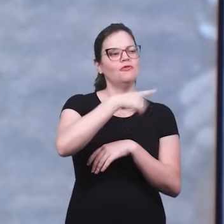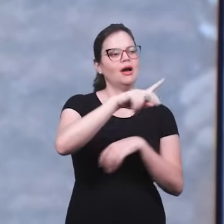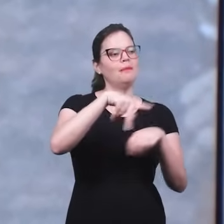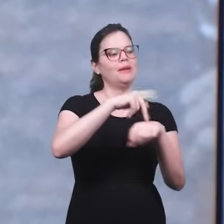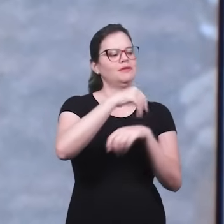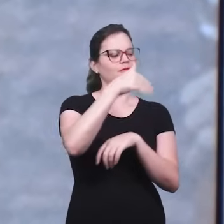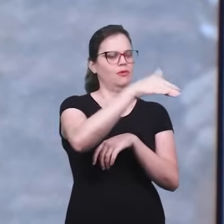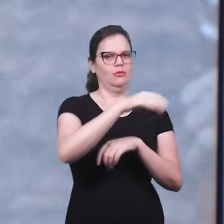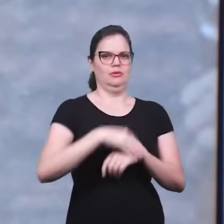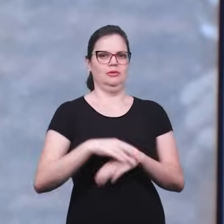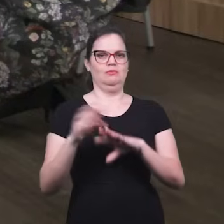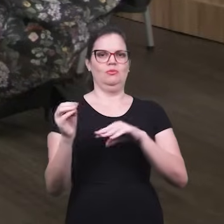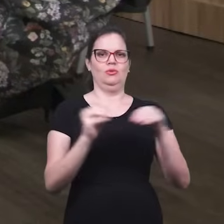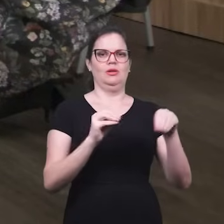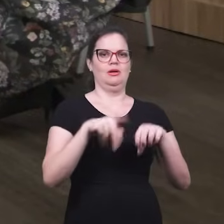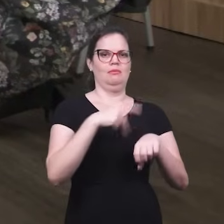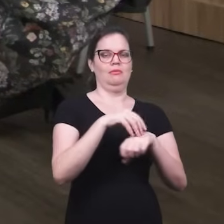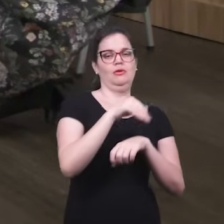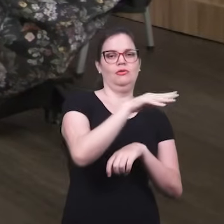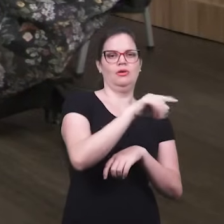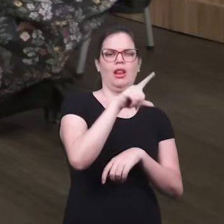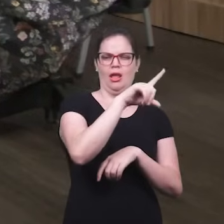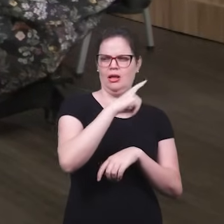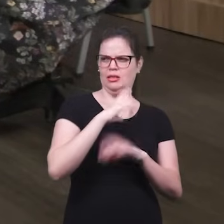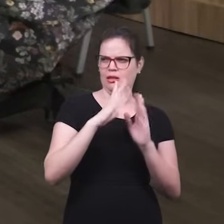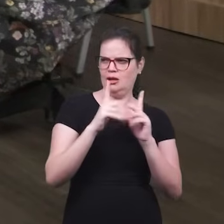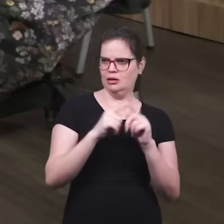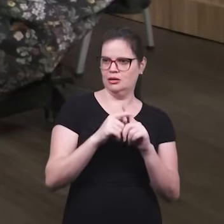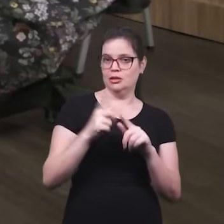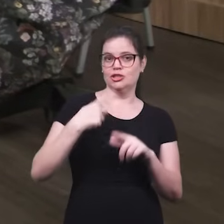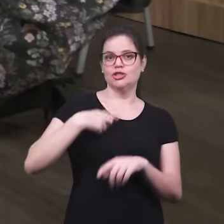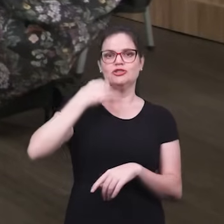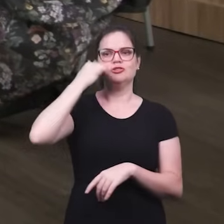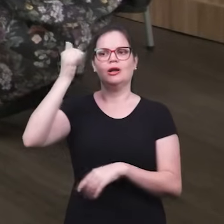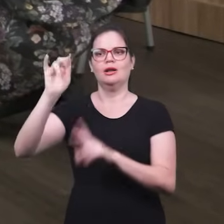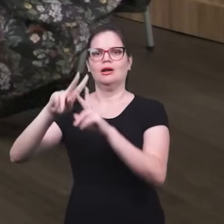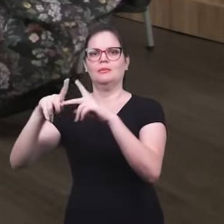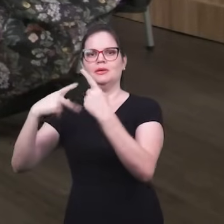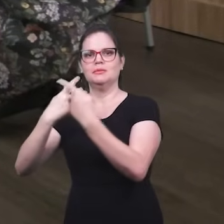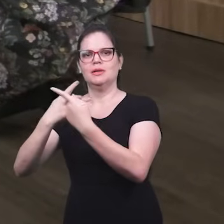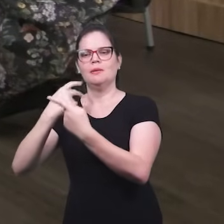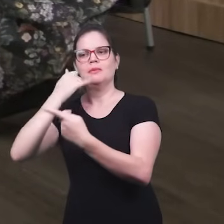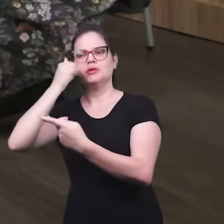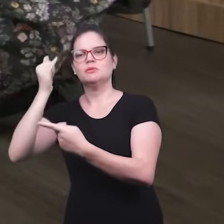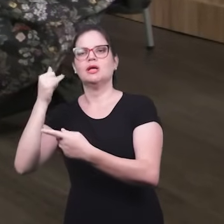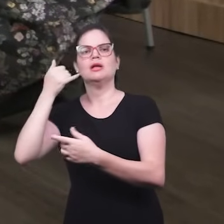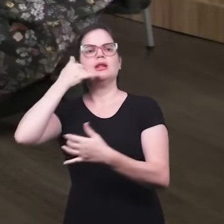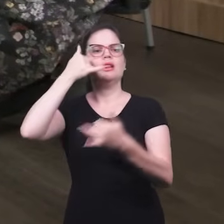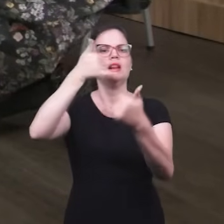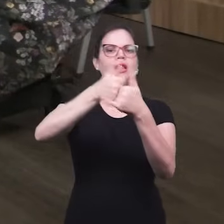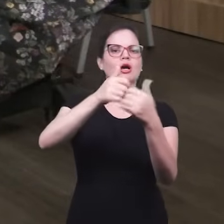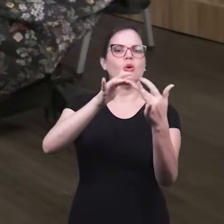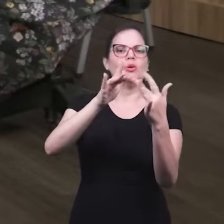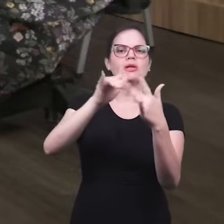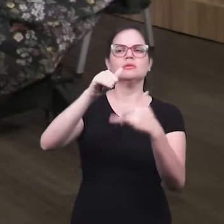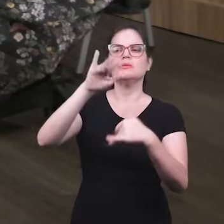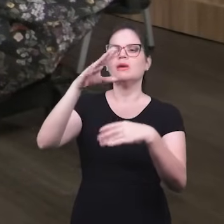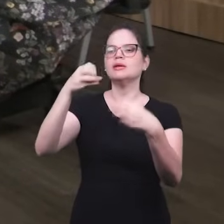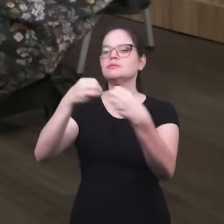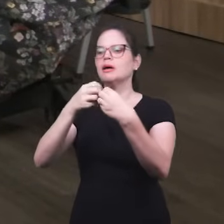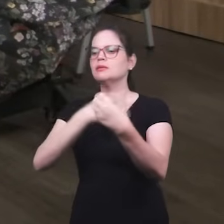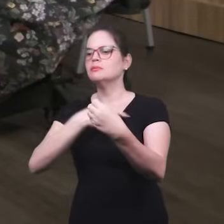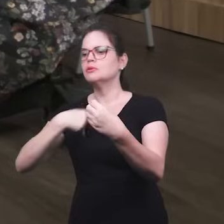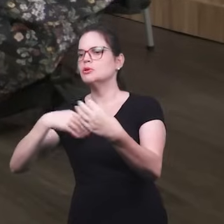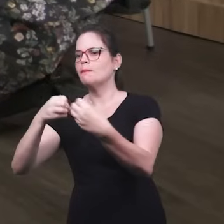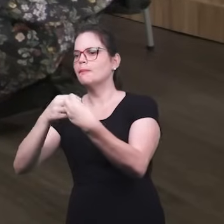tal lugar, né, para tal país. Tem igreja lá, a gente já aciona o presbitério já entra em contato, já vê o lugar mais perto, o pastor que